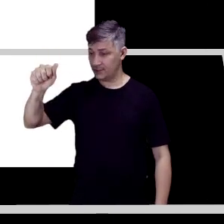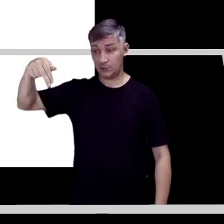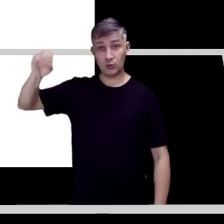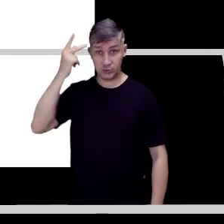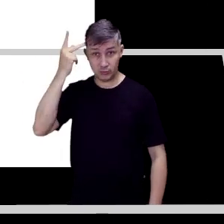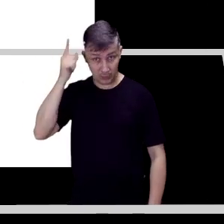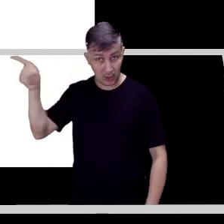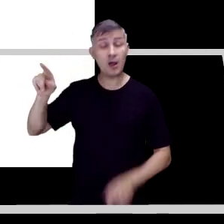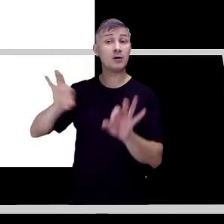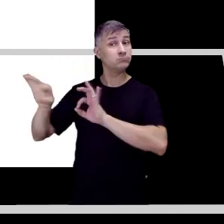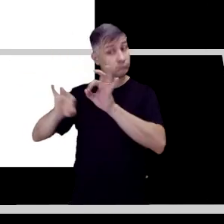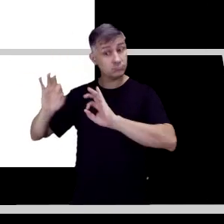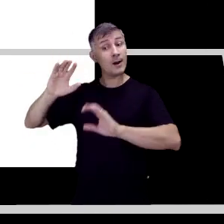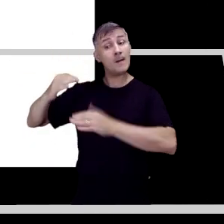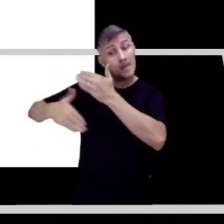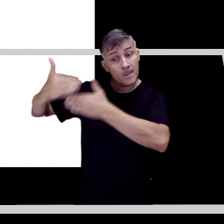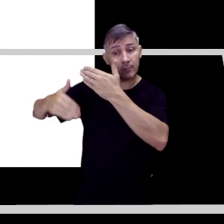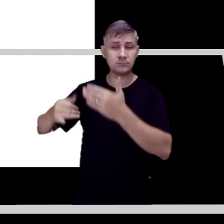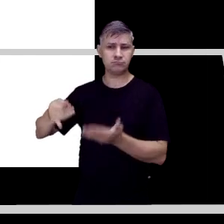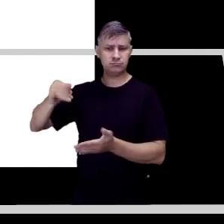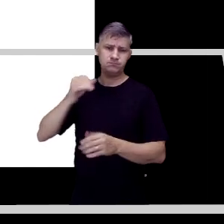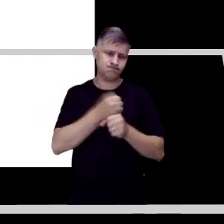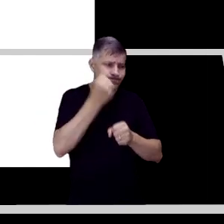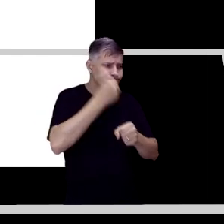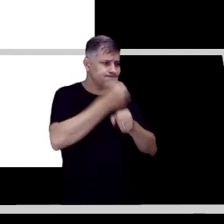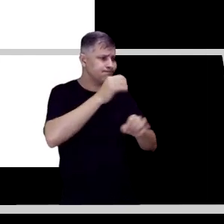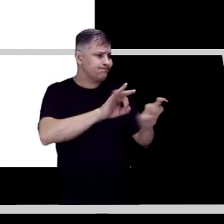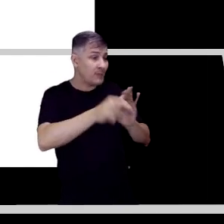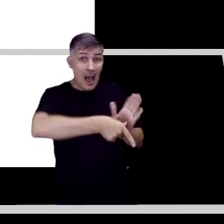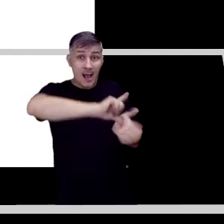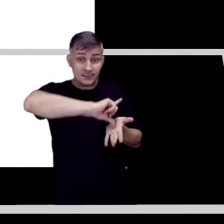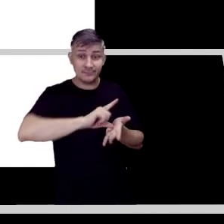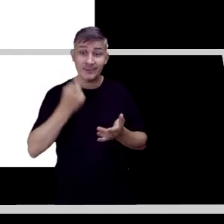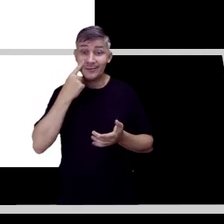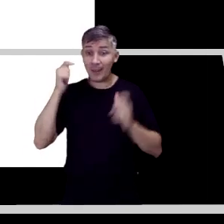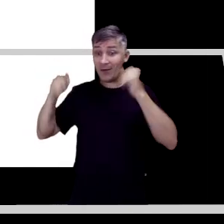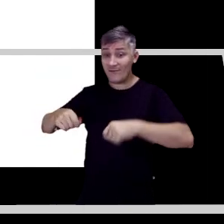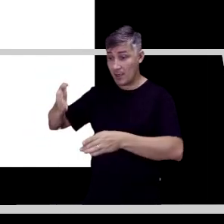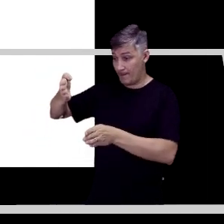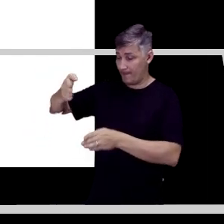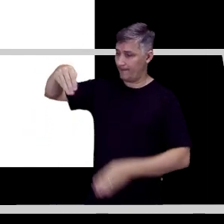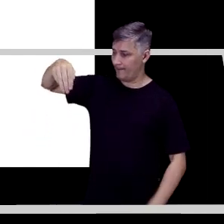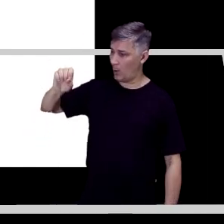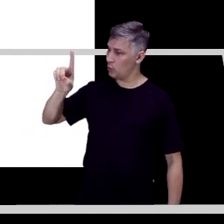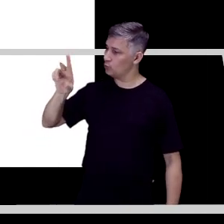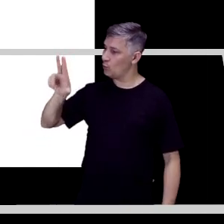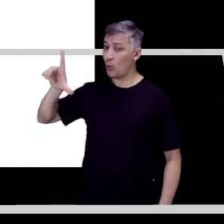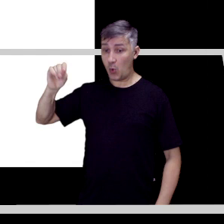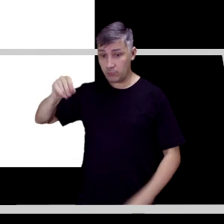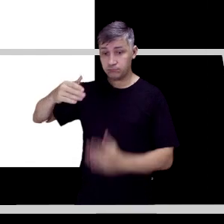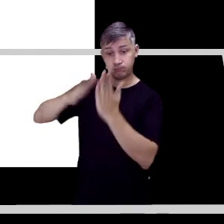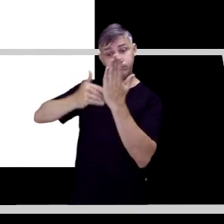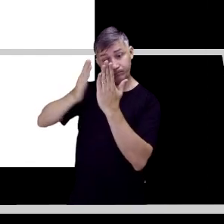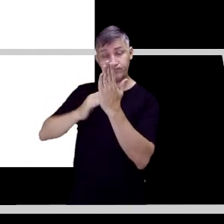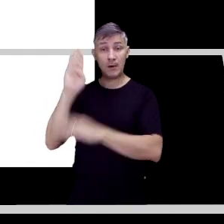Né, como é um processo inteiramente resolvido no chão de fábrica, não? Então ali dá para ver inclusive os módulos já com